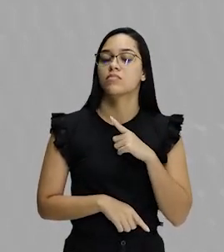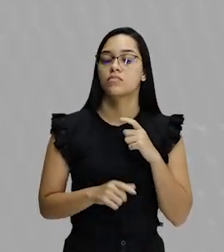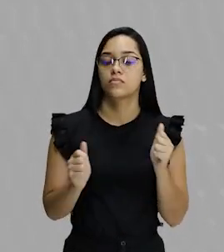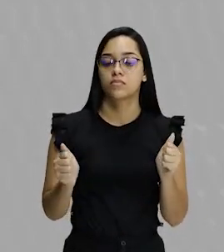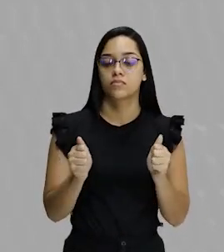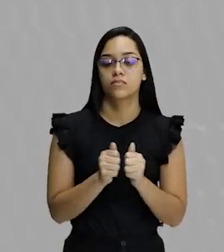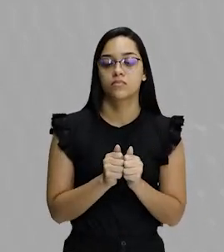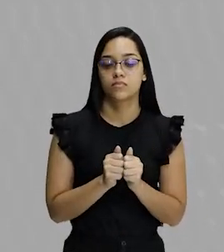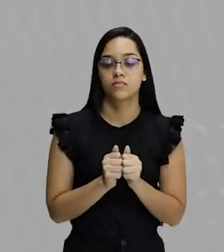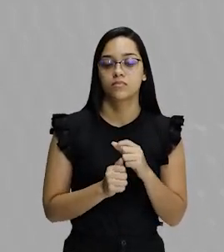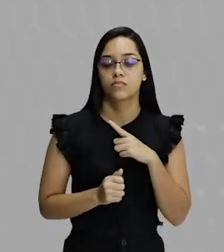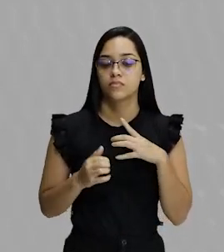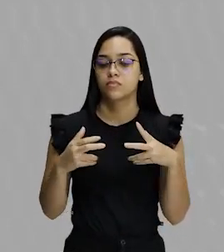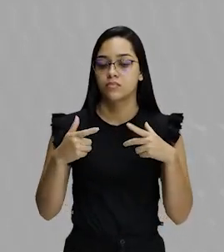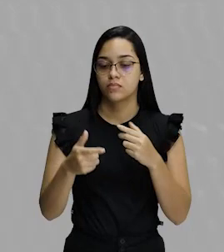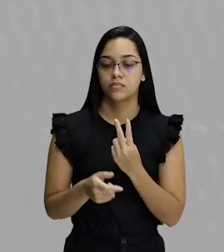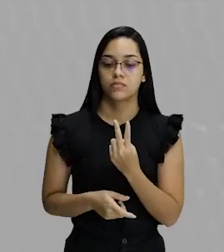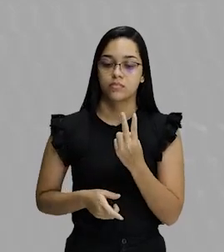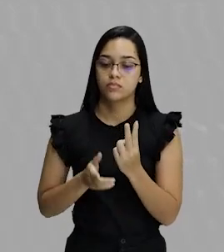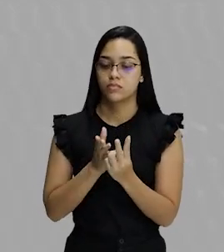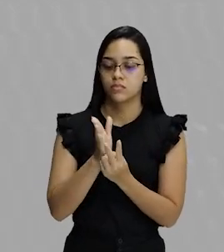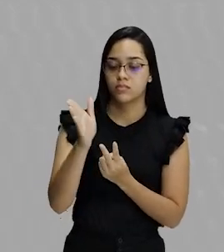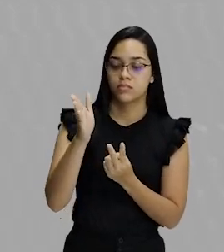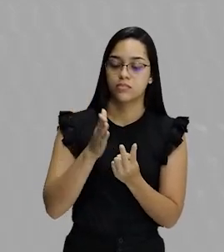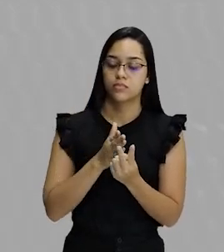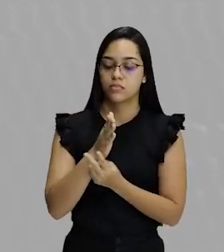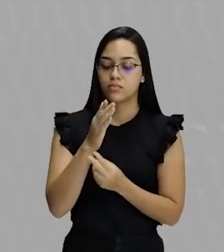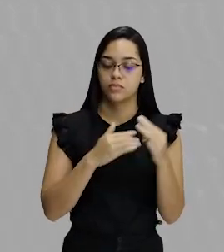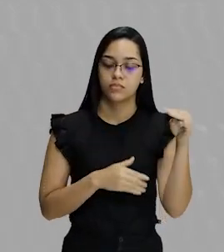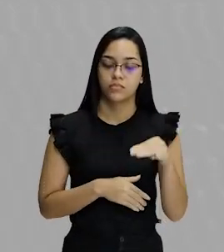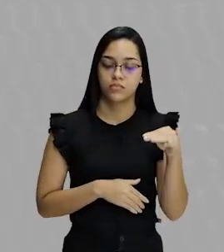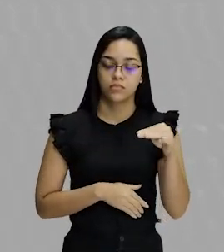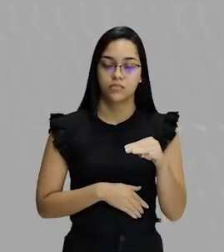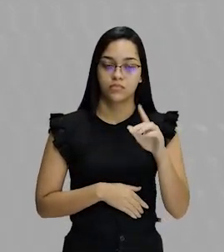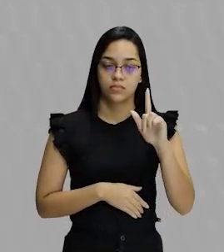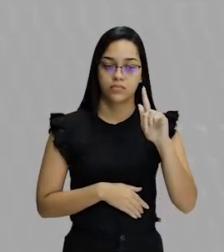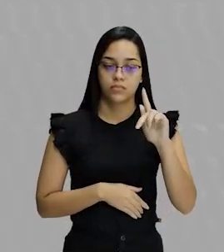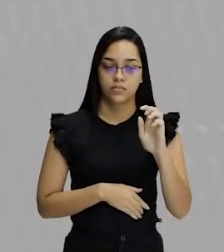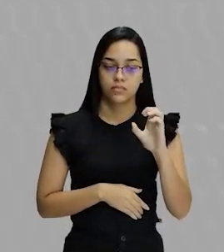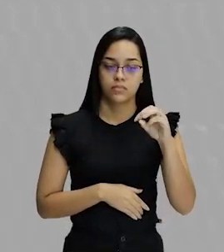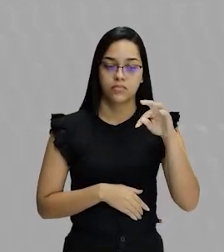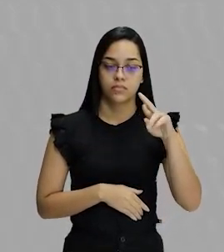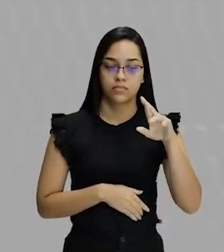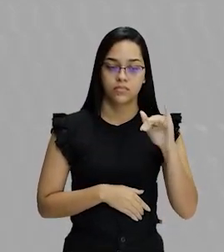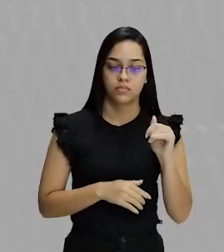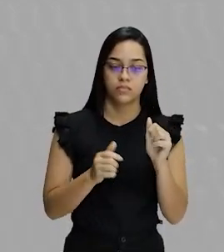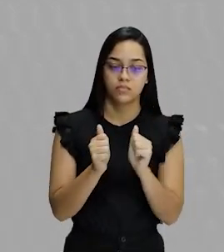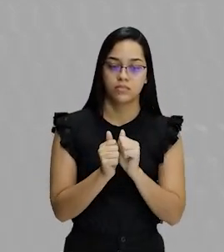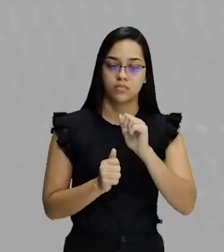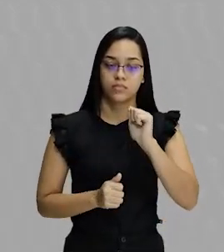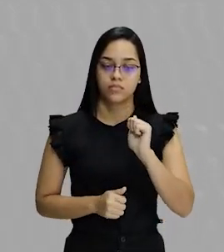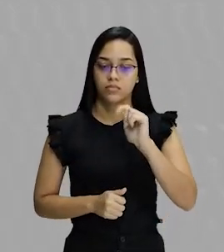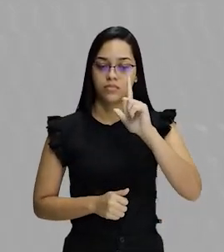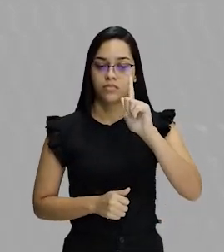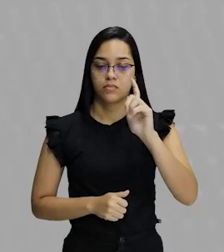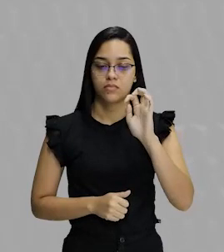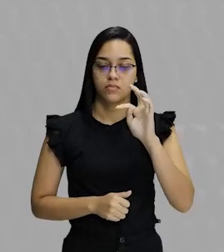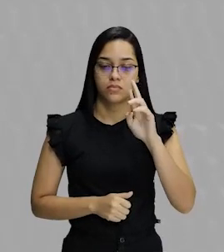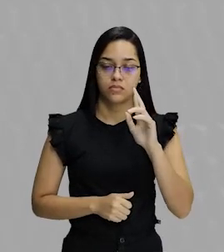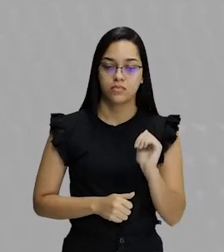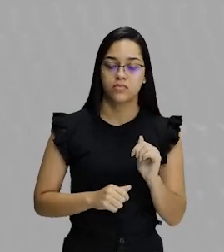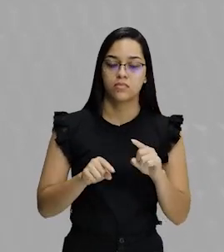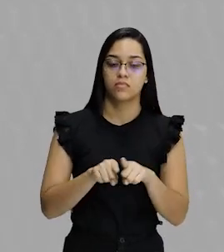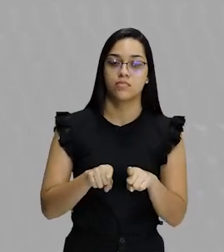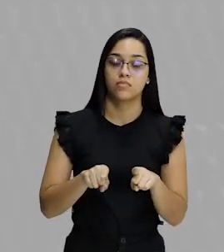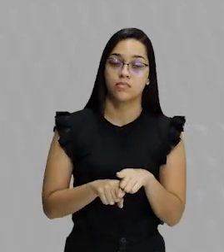junta, na verdade, dois ramos da matemática, a geometria se juntando com a álgebra, né? A gente vai ver que as